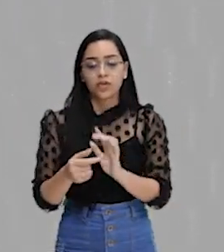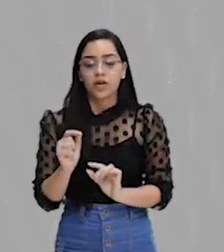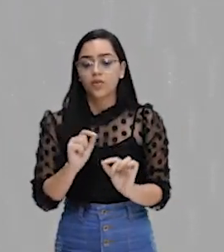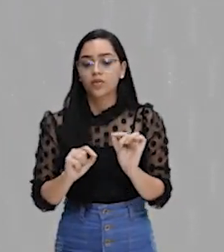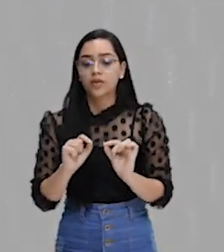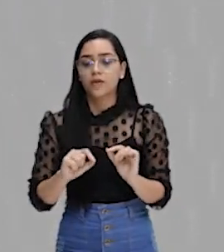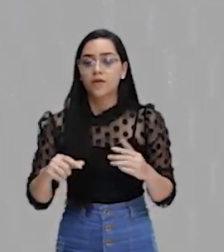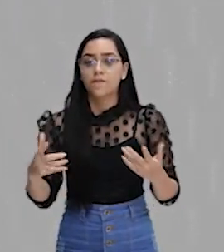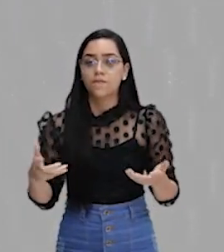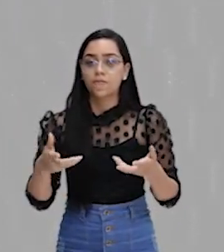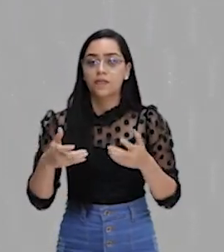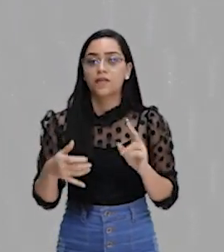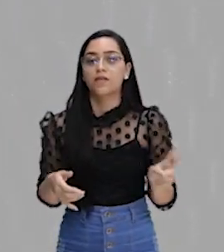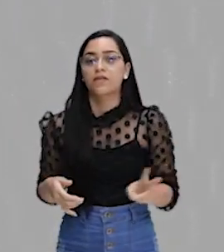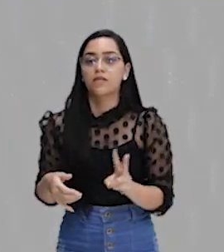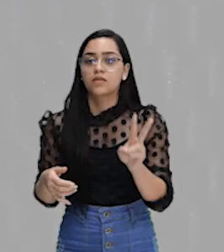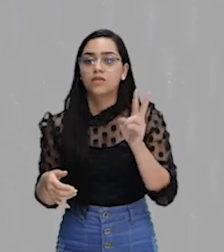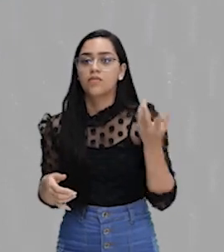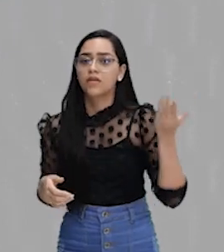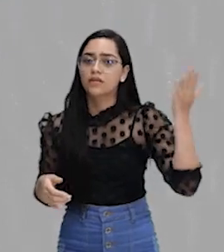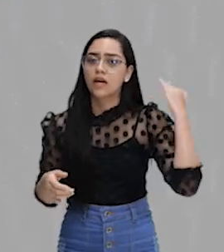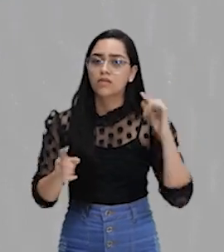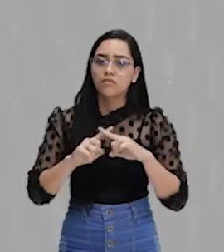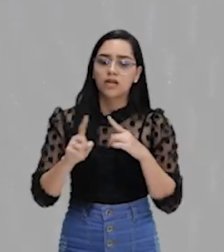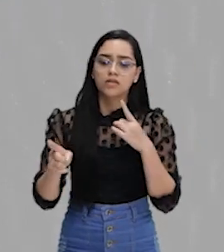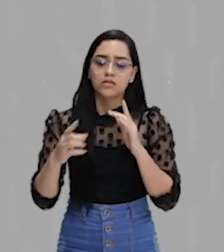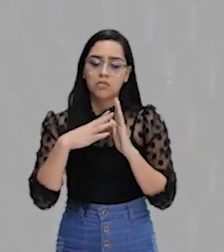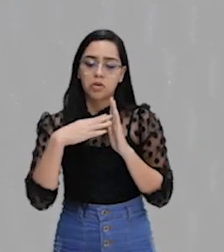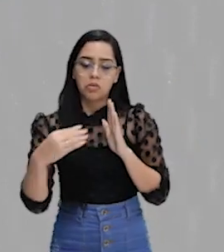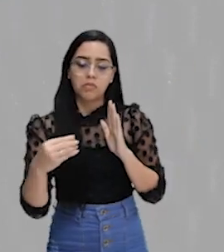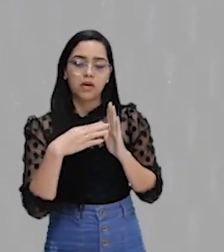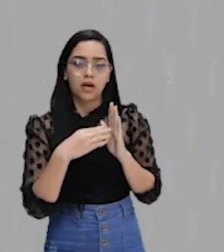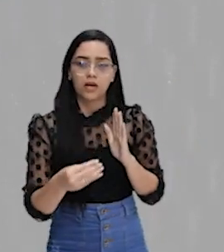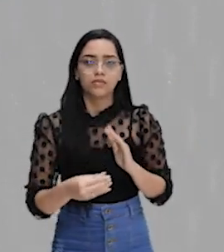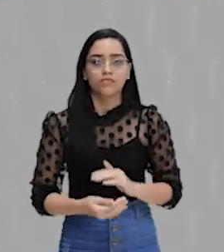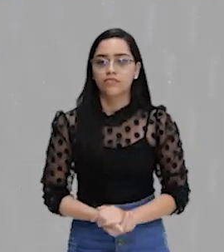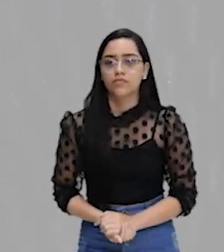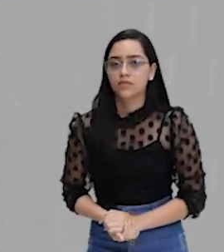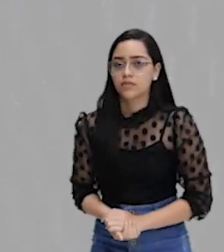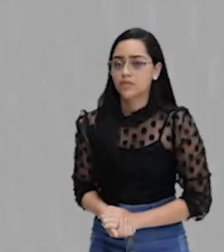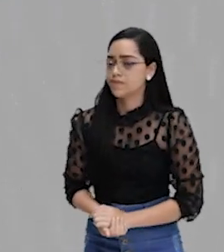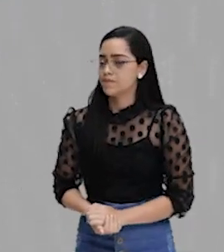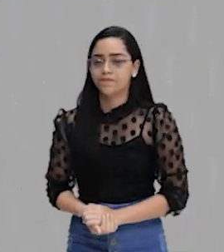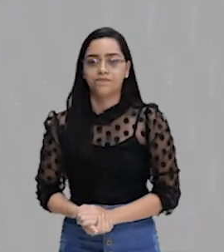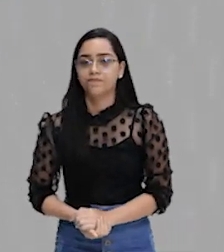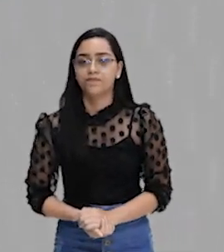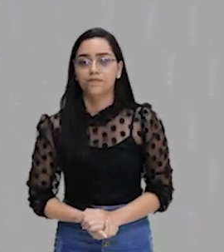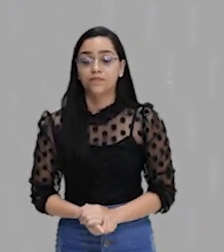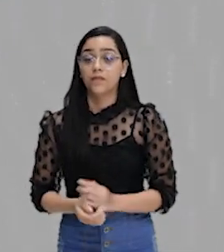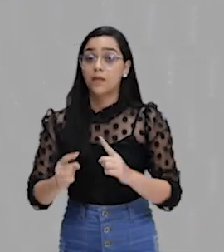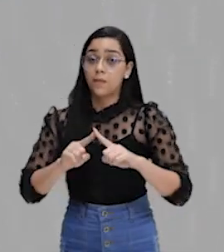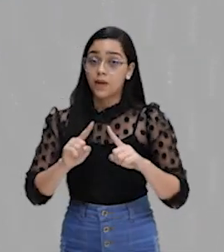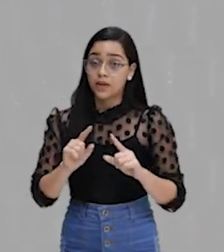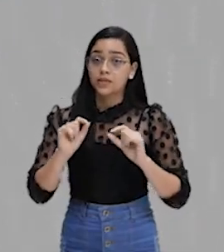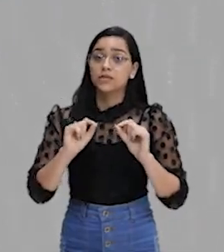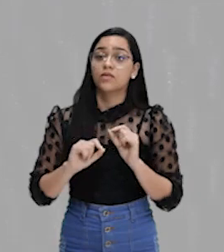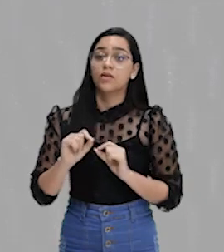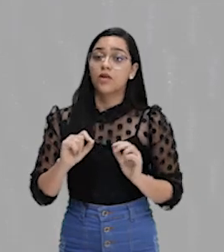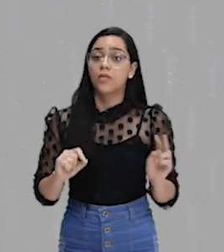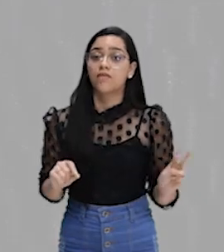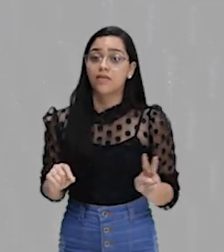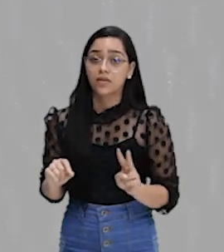Renascimento ele valoriza esse passado, mas não para copiá-lo, não para imitá-lo, mas é uma